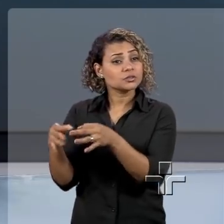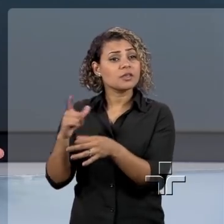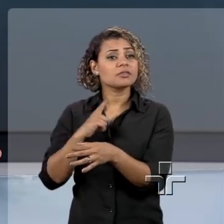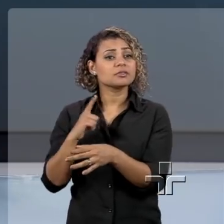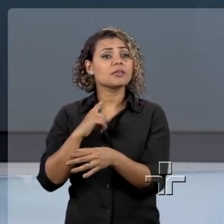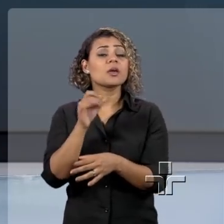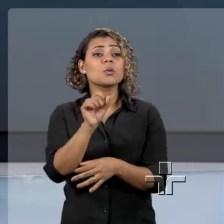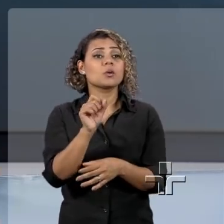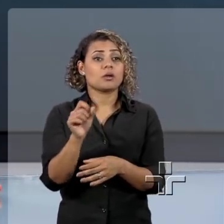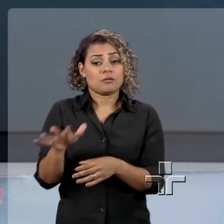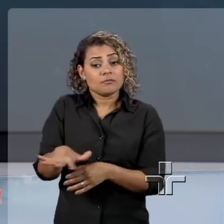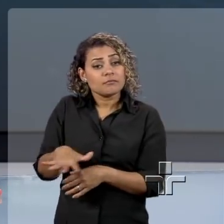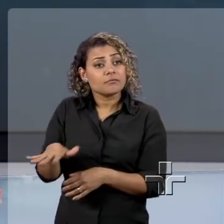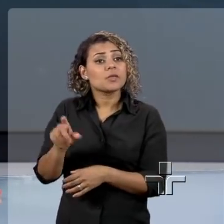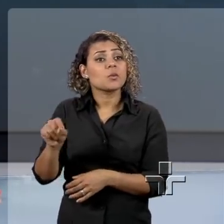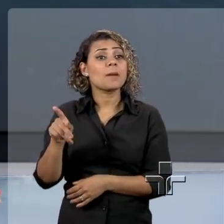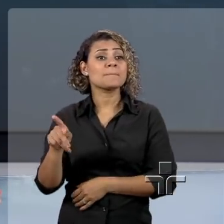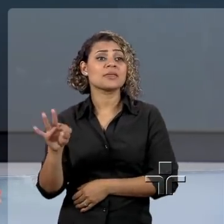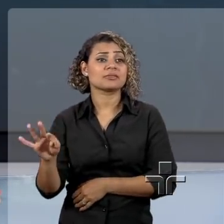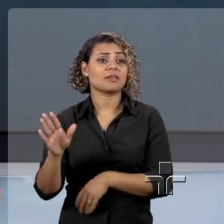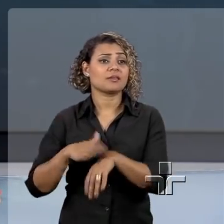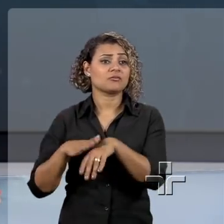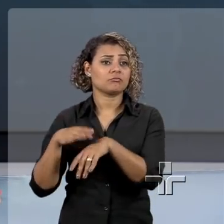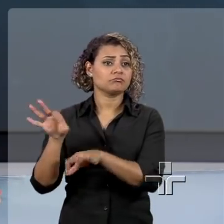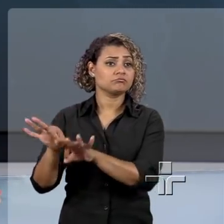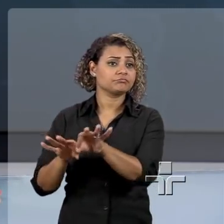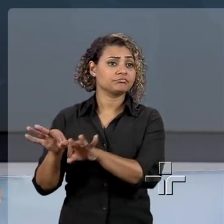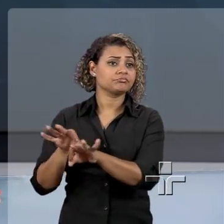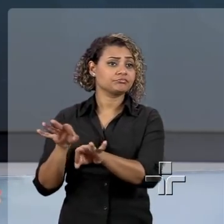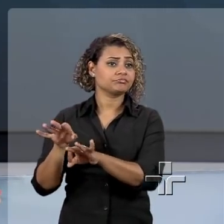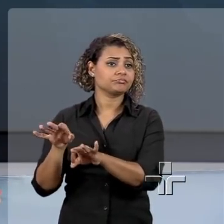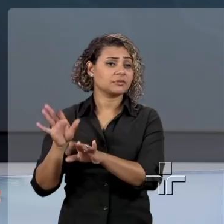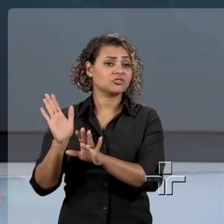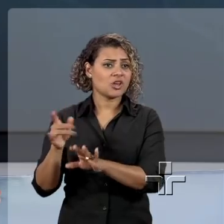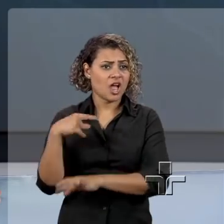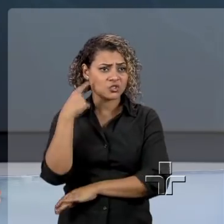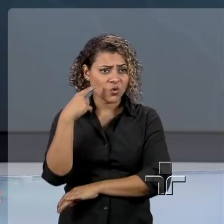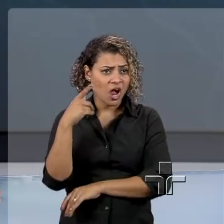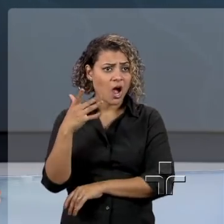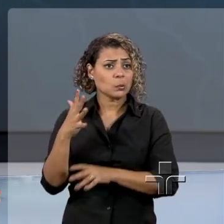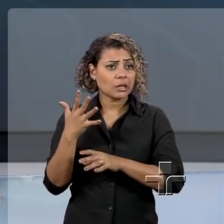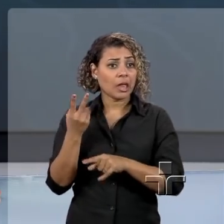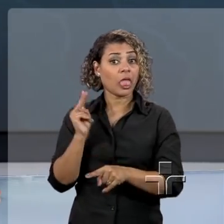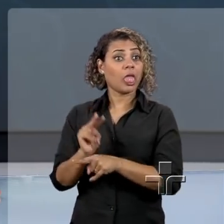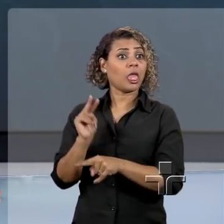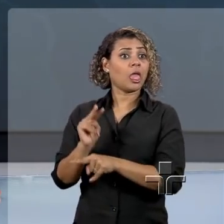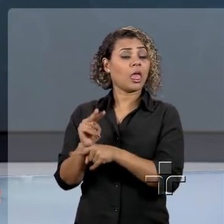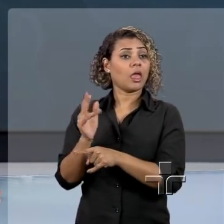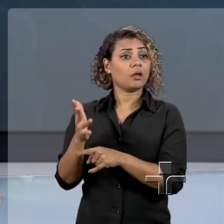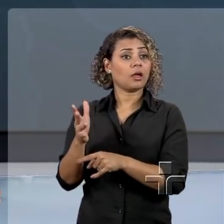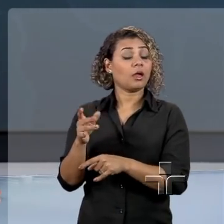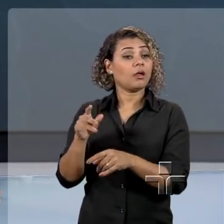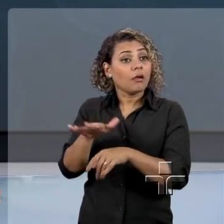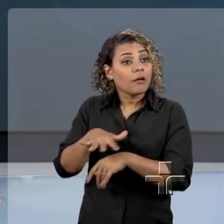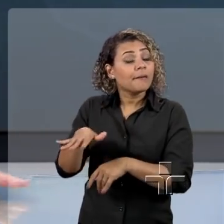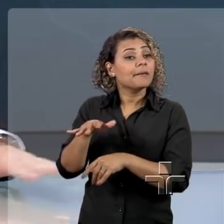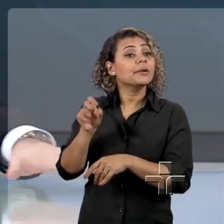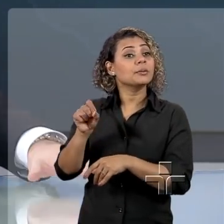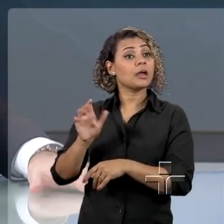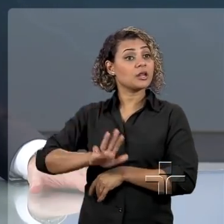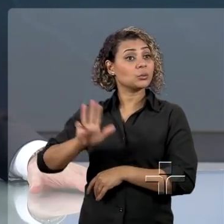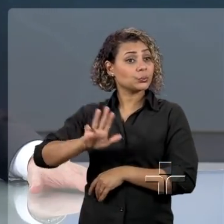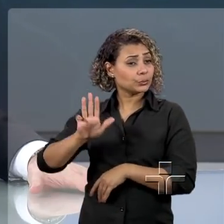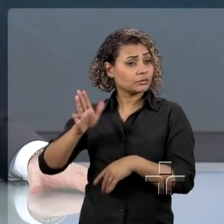sequência de narrativas que o PT construiu. Então, assim, da mesma forma que os advogados buscam tratar de maneira técnica a defesa do seu